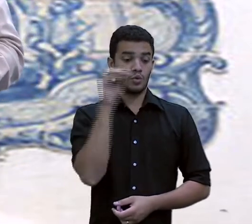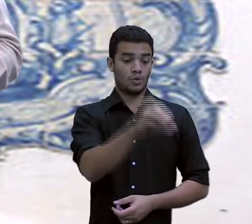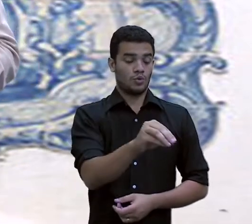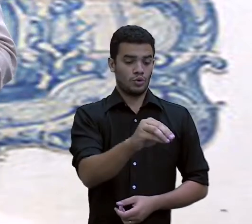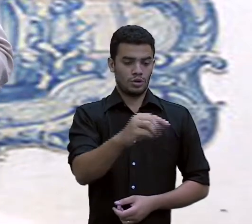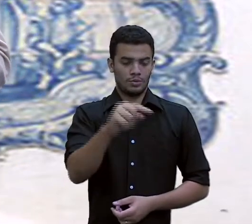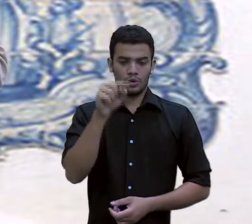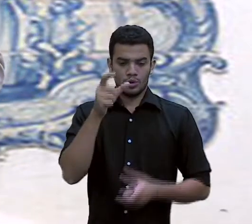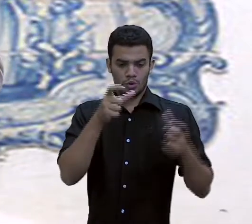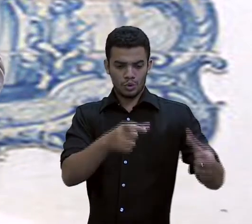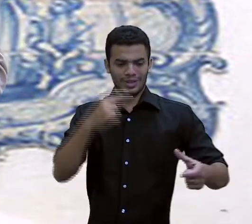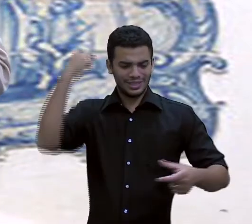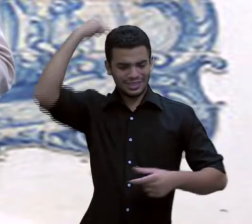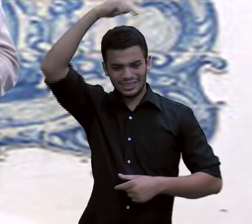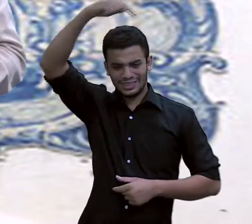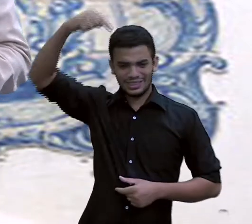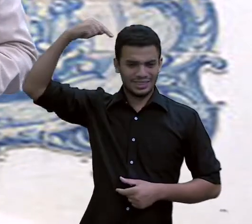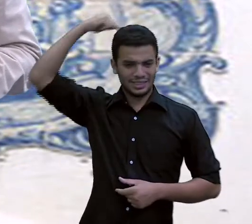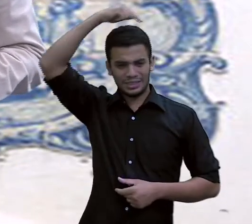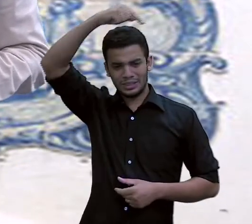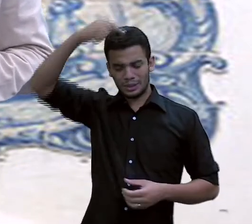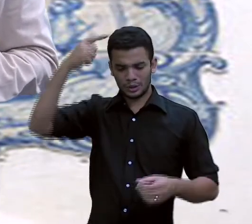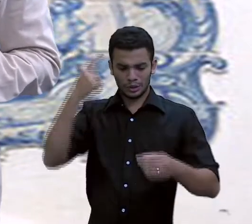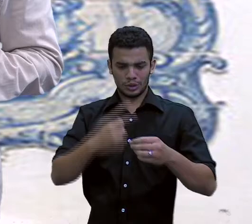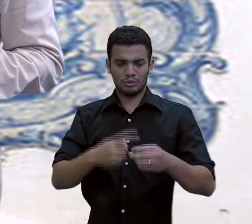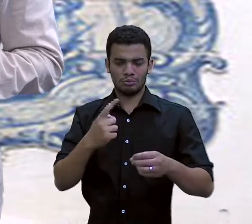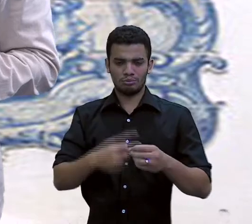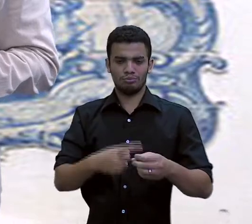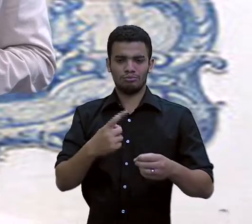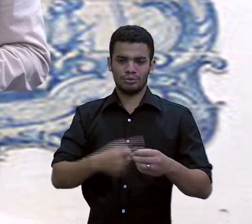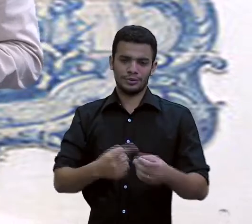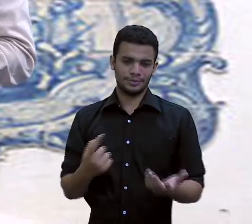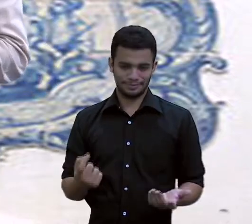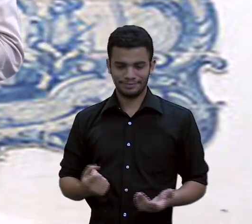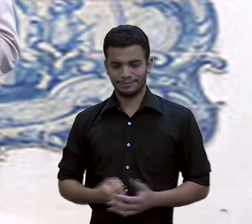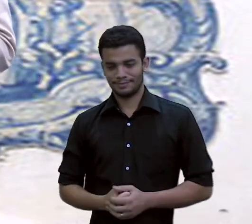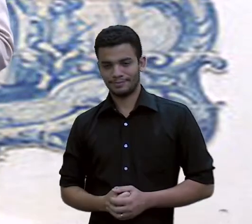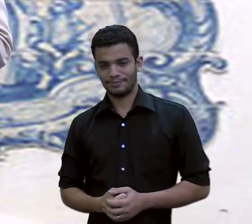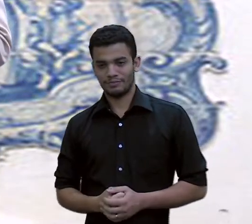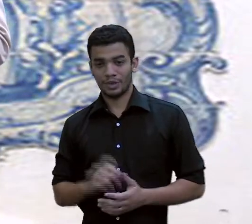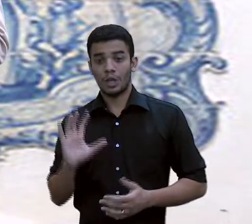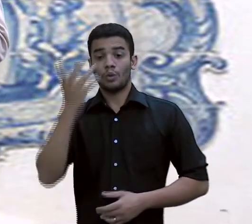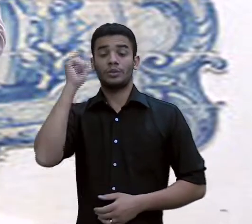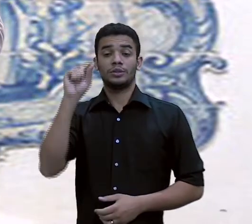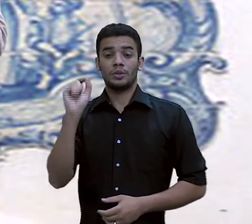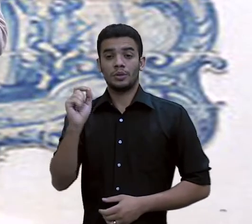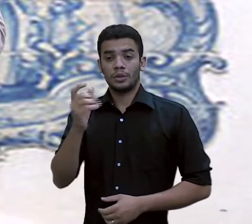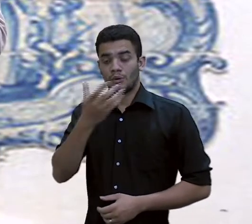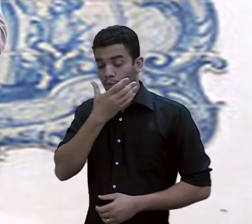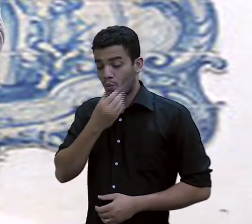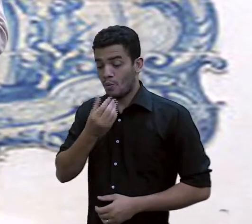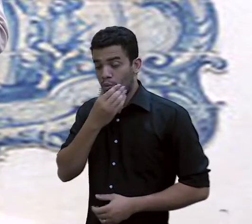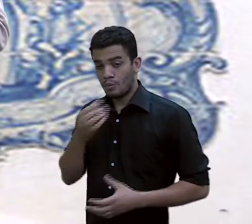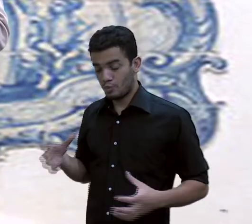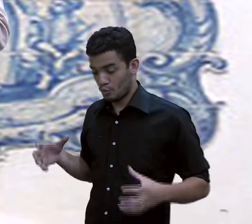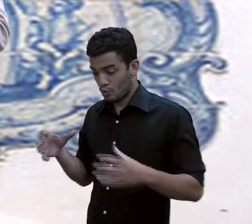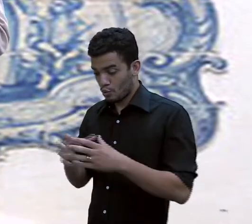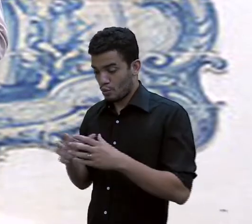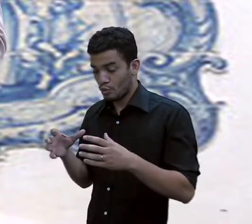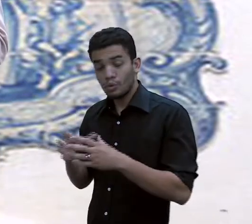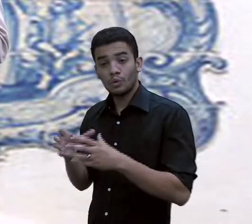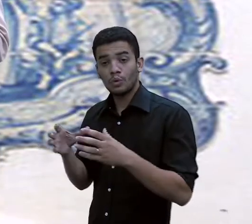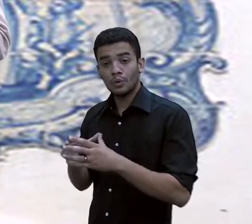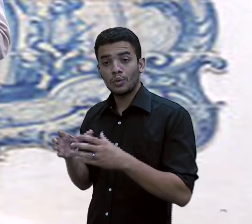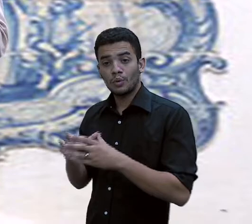Dias após o desembarque, um grupo de espanhóis foi cortar lenha por ali e avistou barracas, canhões